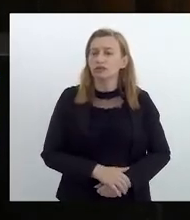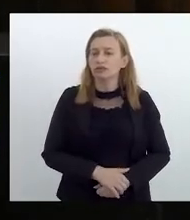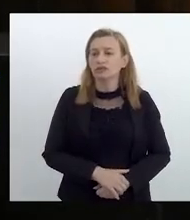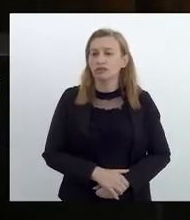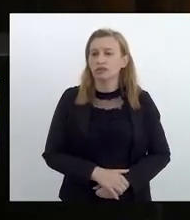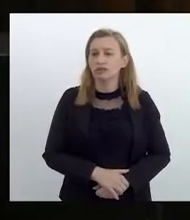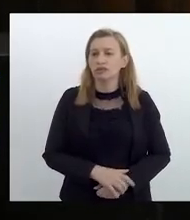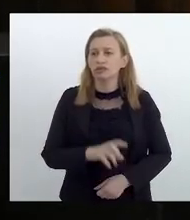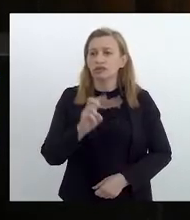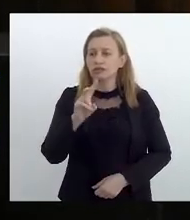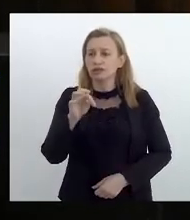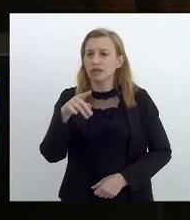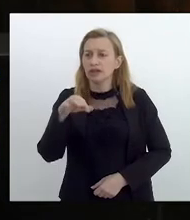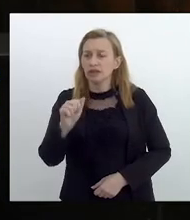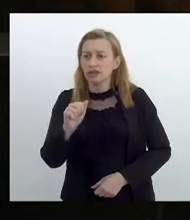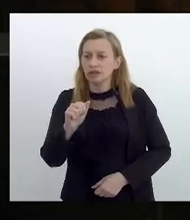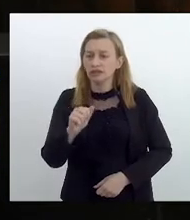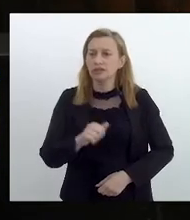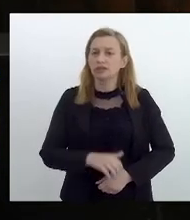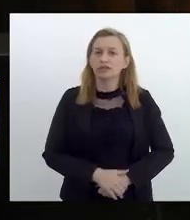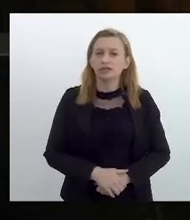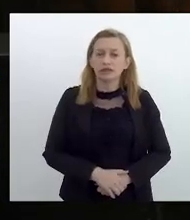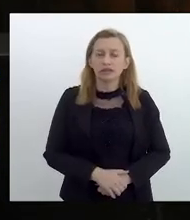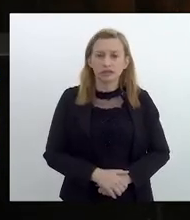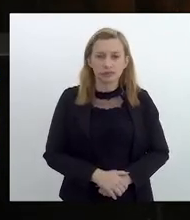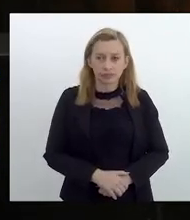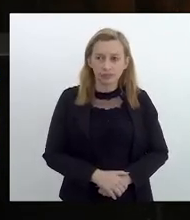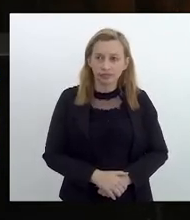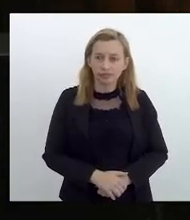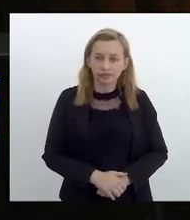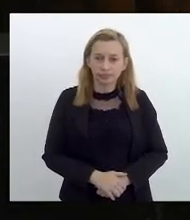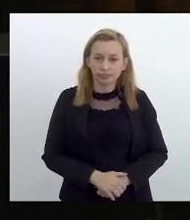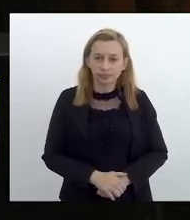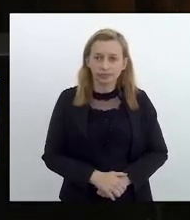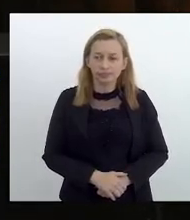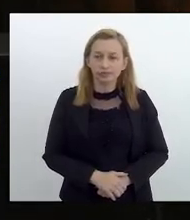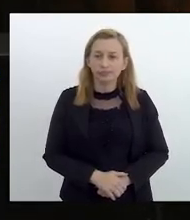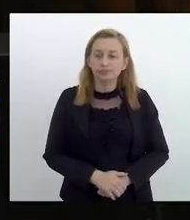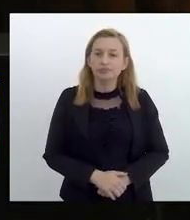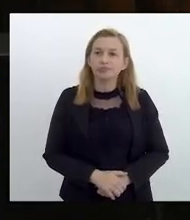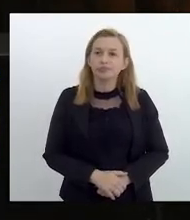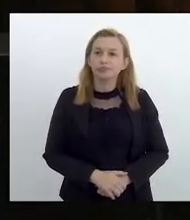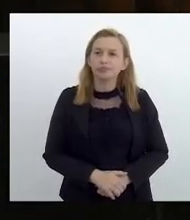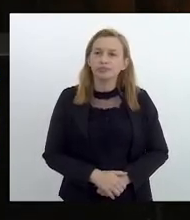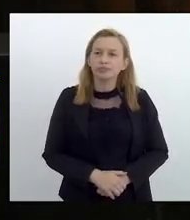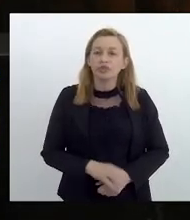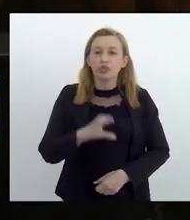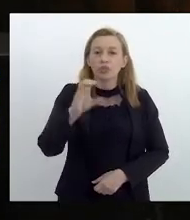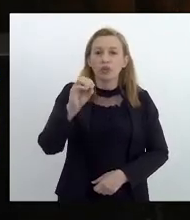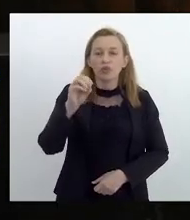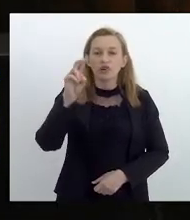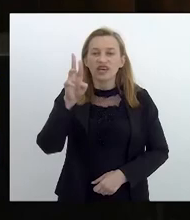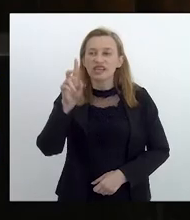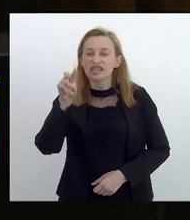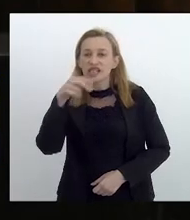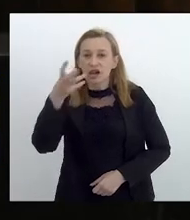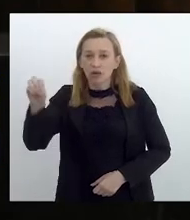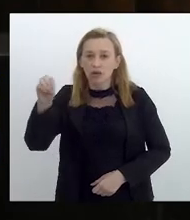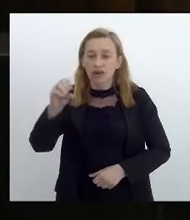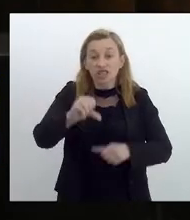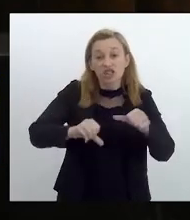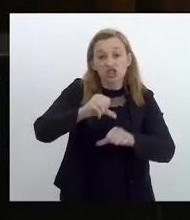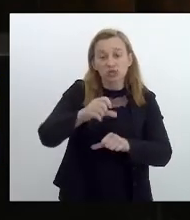a conversão em pecúnia conversão em pecúnia é preencher transformar em